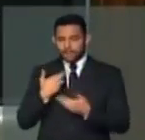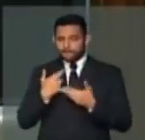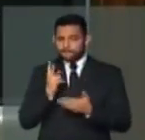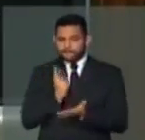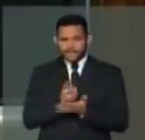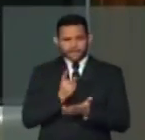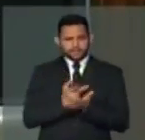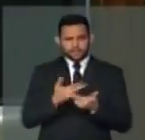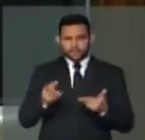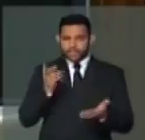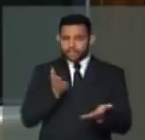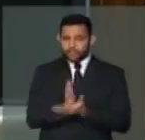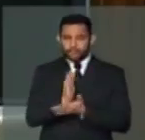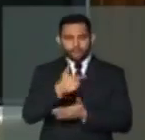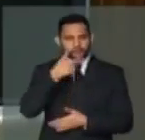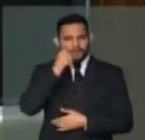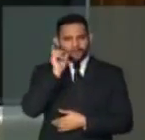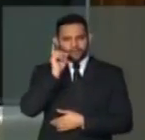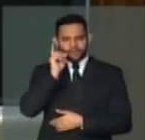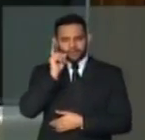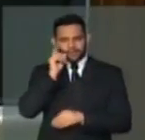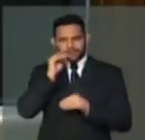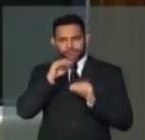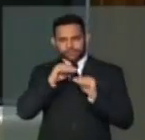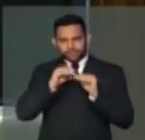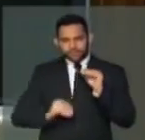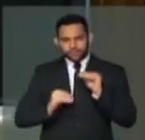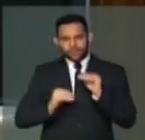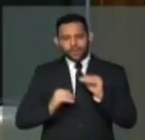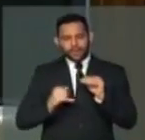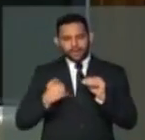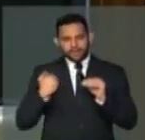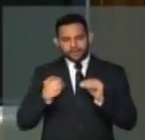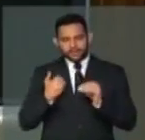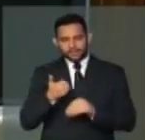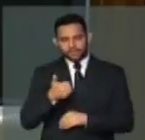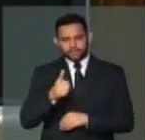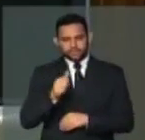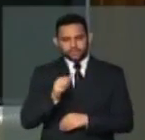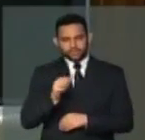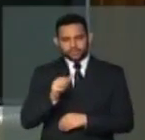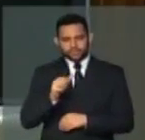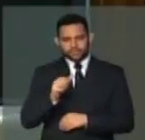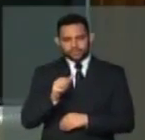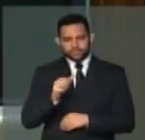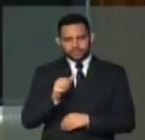gente aprovou aqui ontem, abaixar a idade para